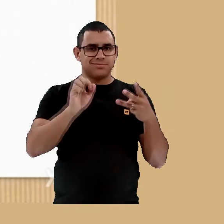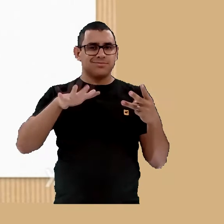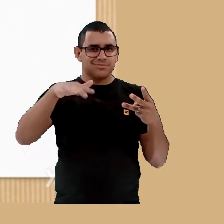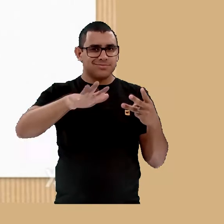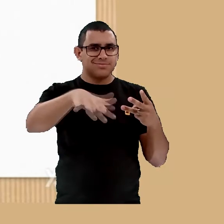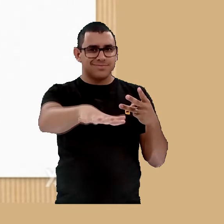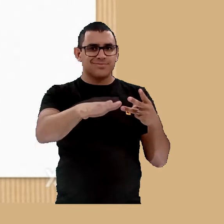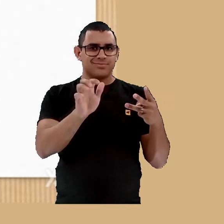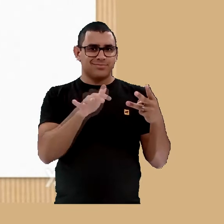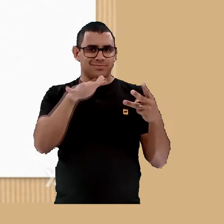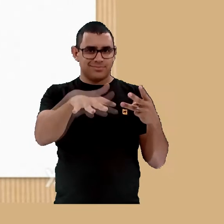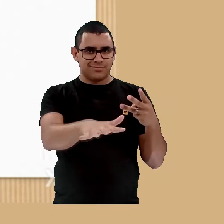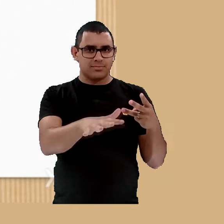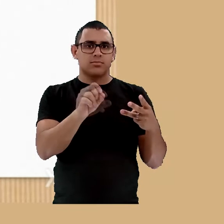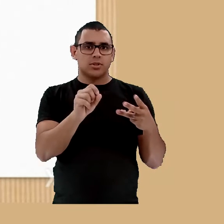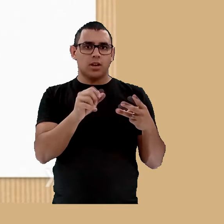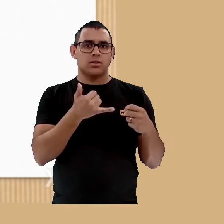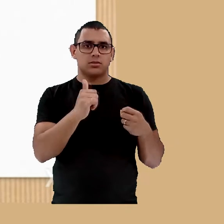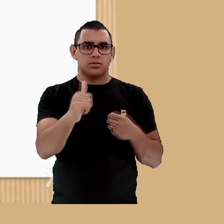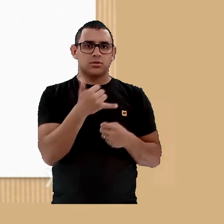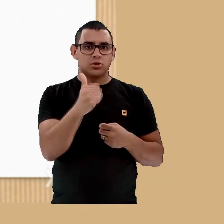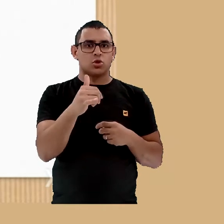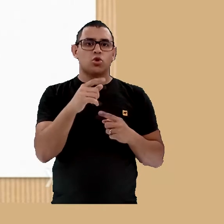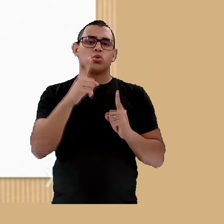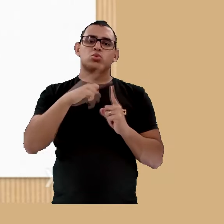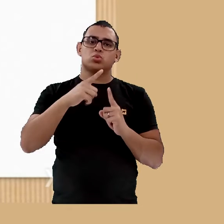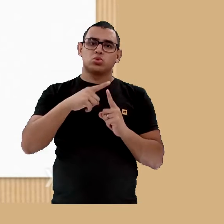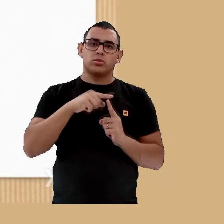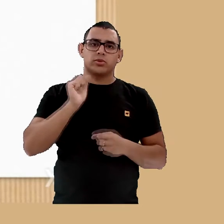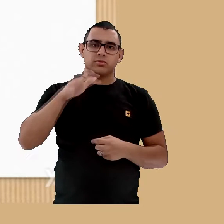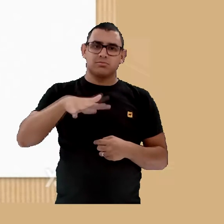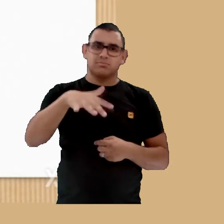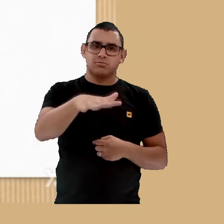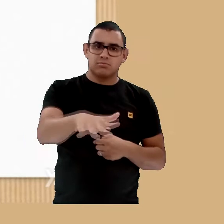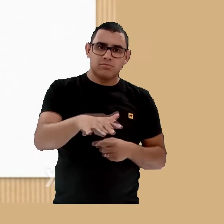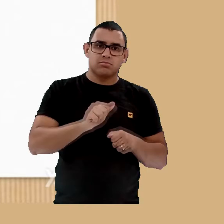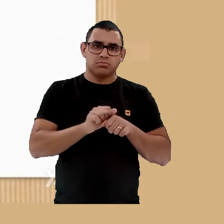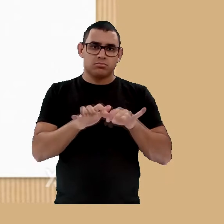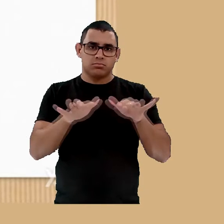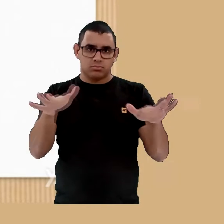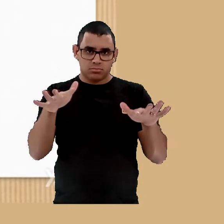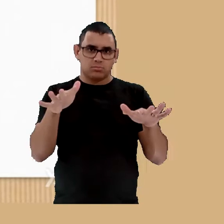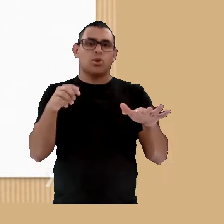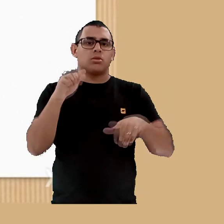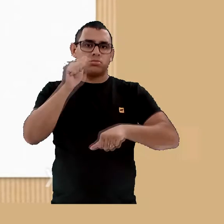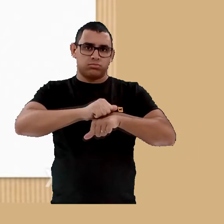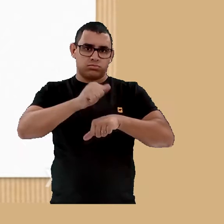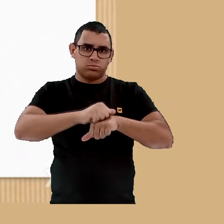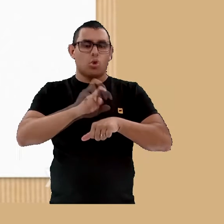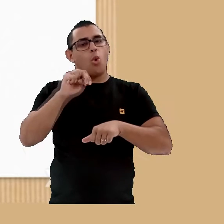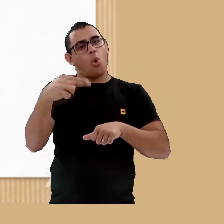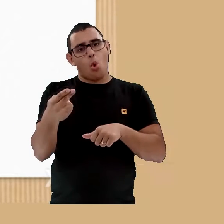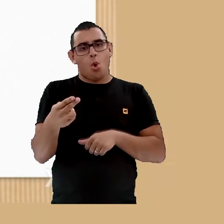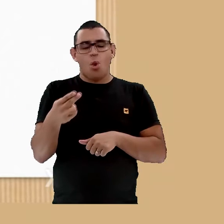E precisamos destacar que a energia chega até o indivíduo por um tipo de radiação que se propaga tanto na matéria como